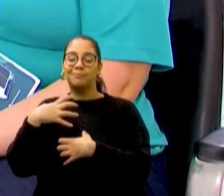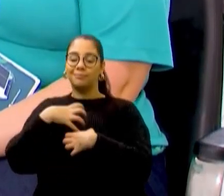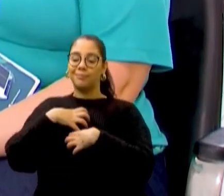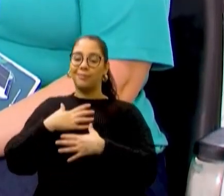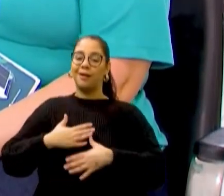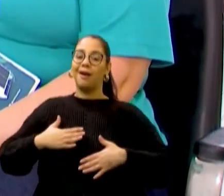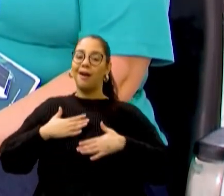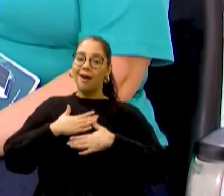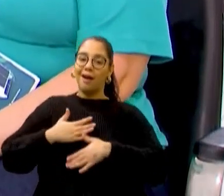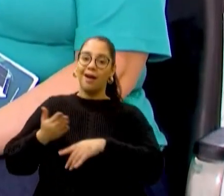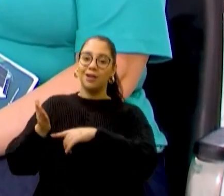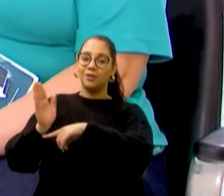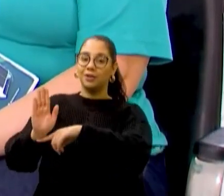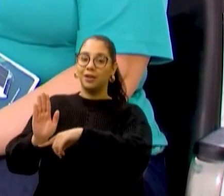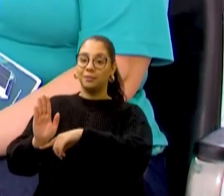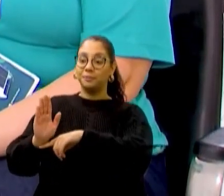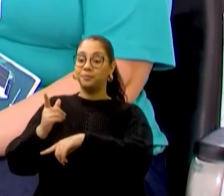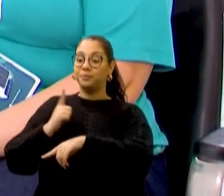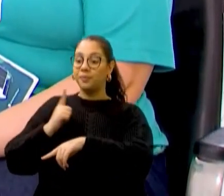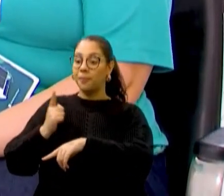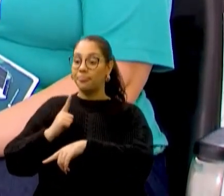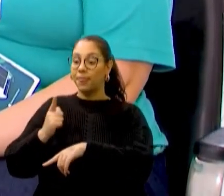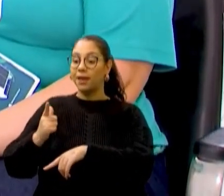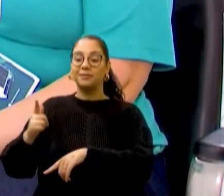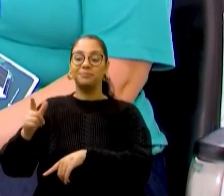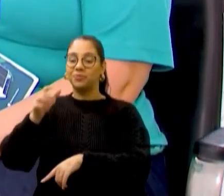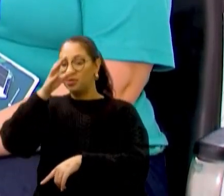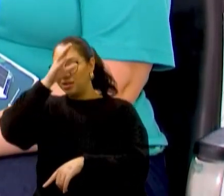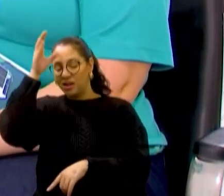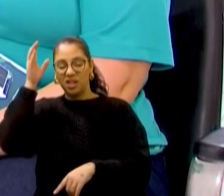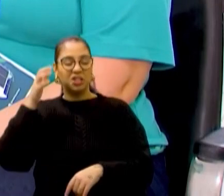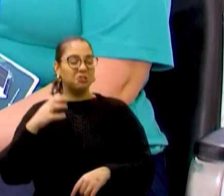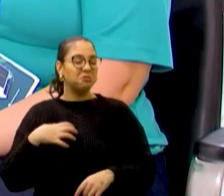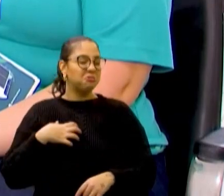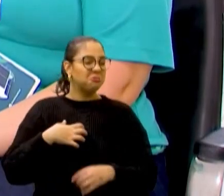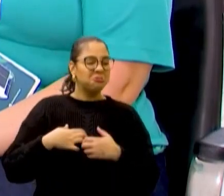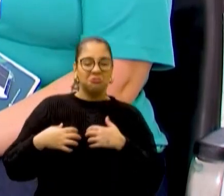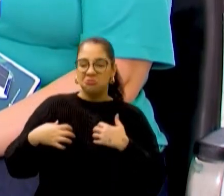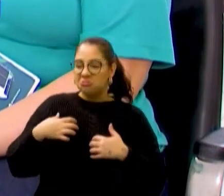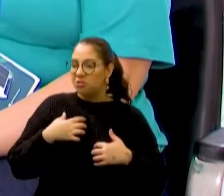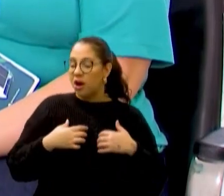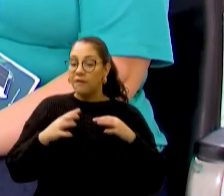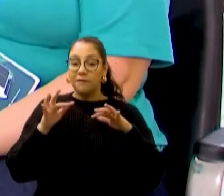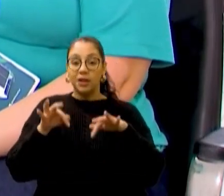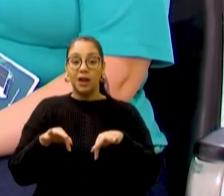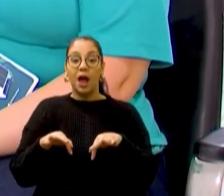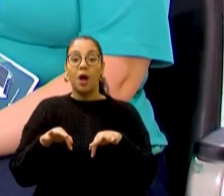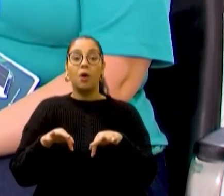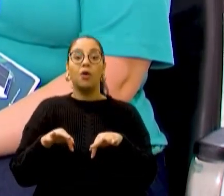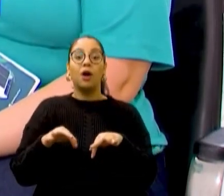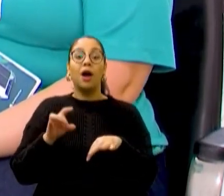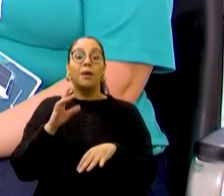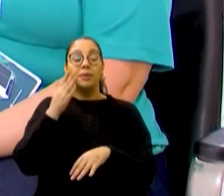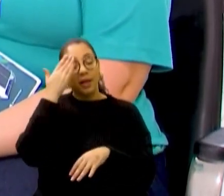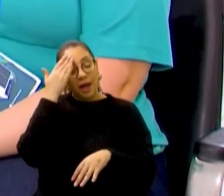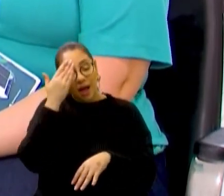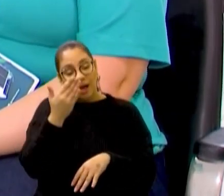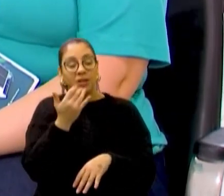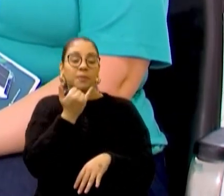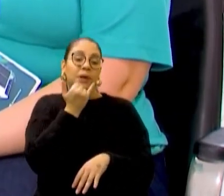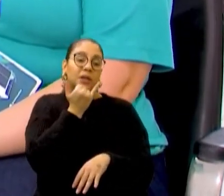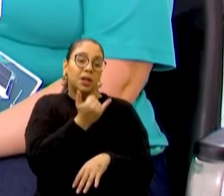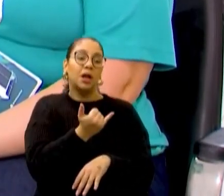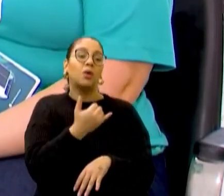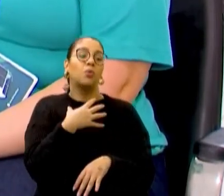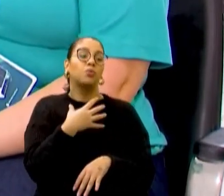sensação de poder ajudar e no final de uma ligação onde o cliente entrou totalmente insatisfeito você ouviu um obrigado me perdoa